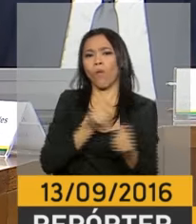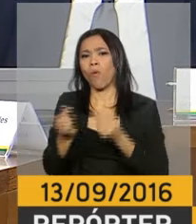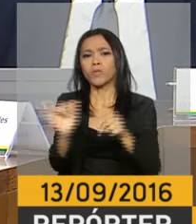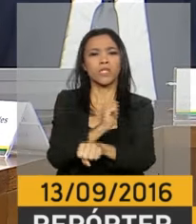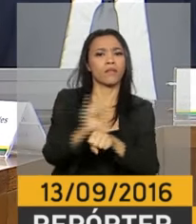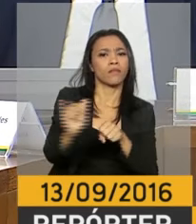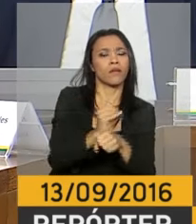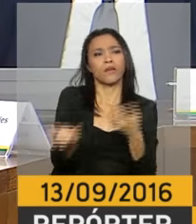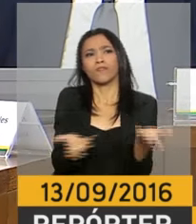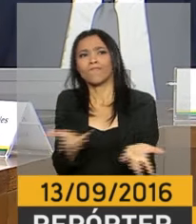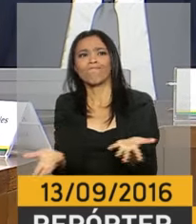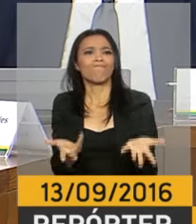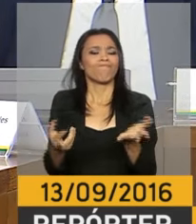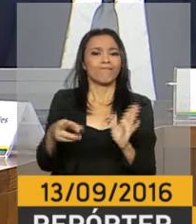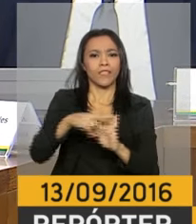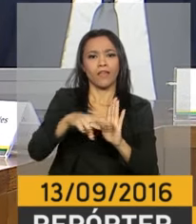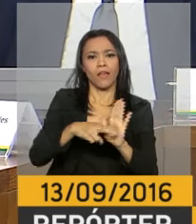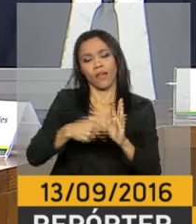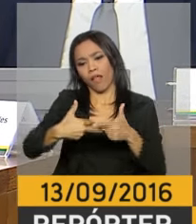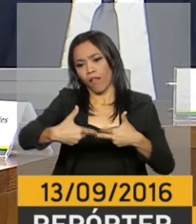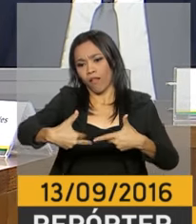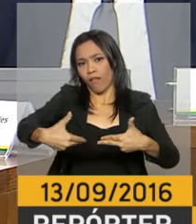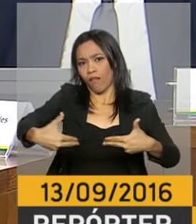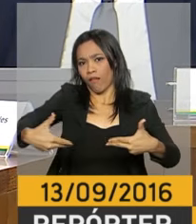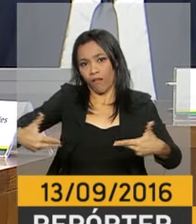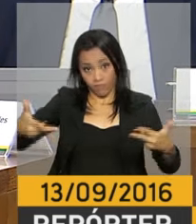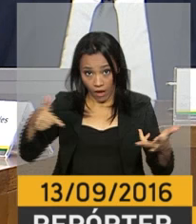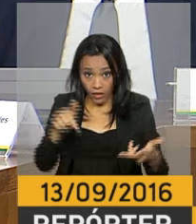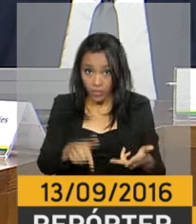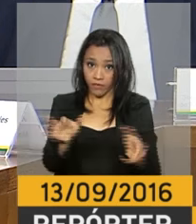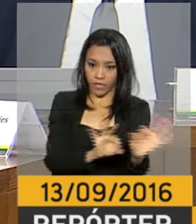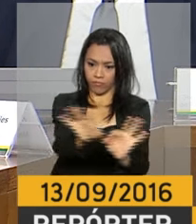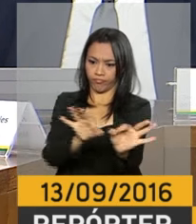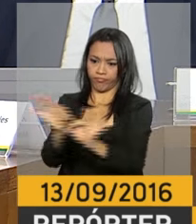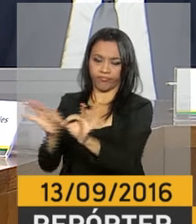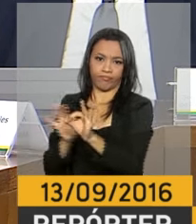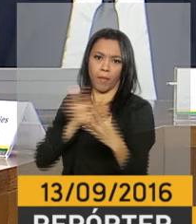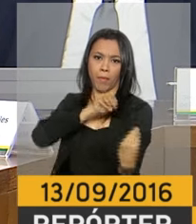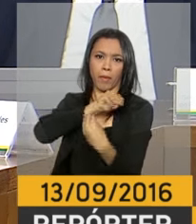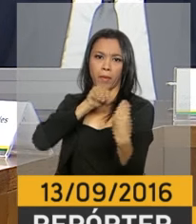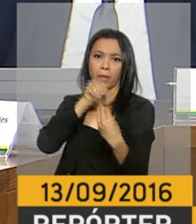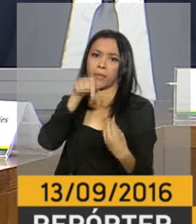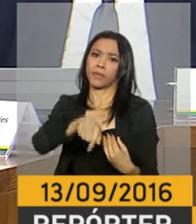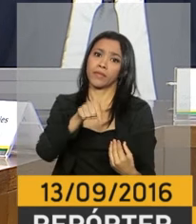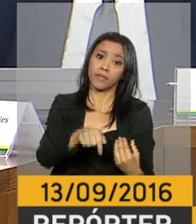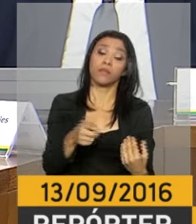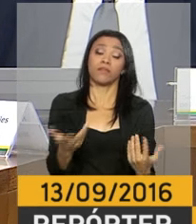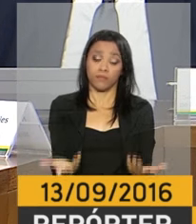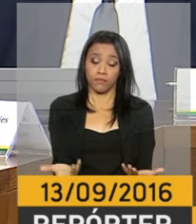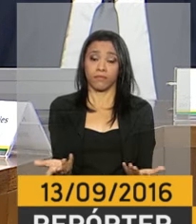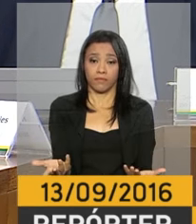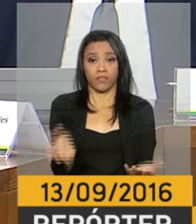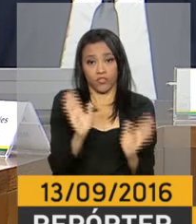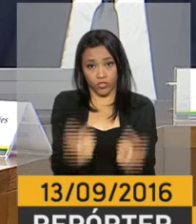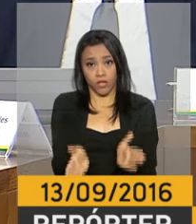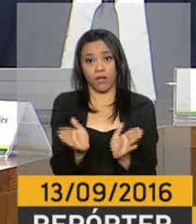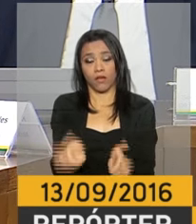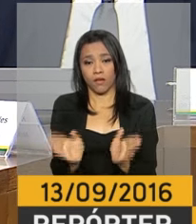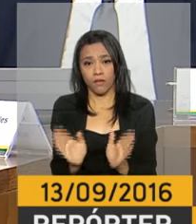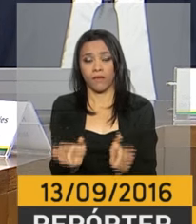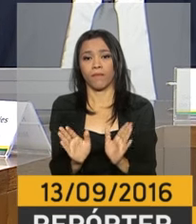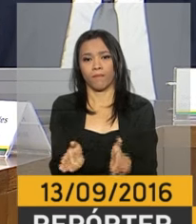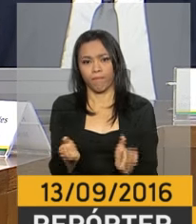normativos que logo a seguir eh serão produzidos Porque tudo que eh se fará aqui já pude